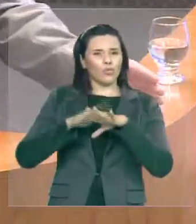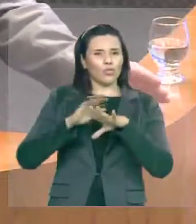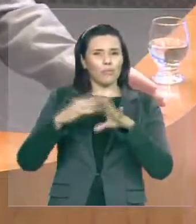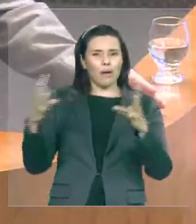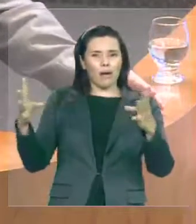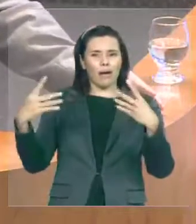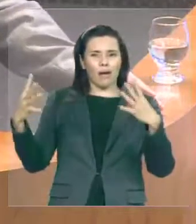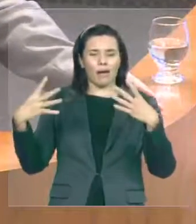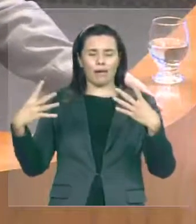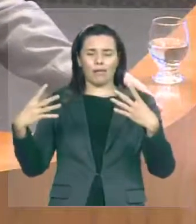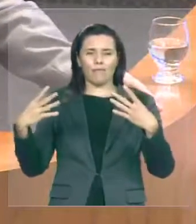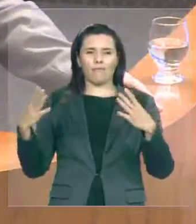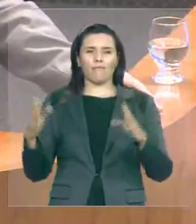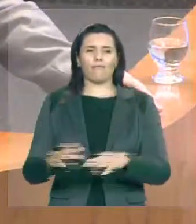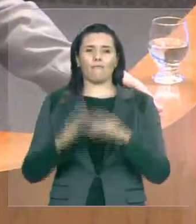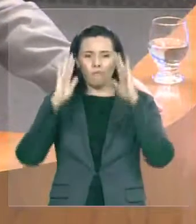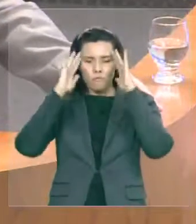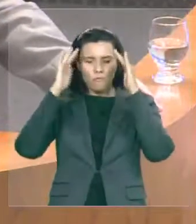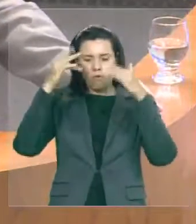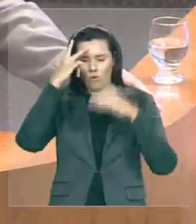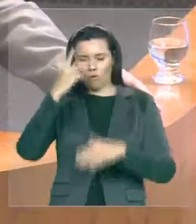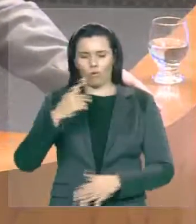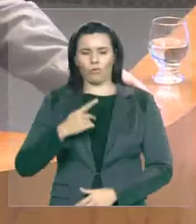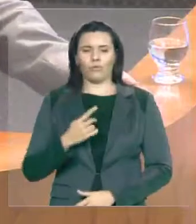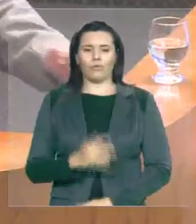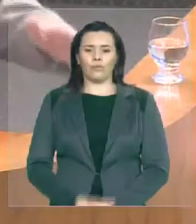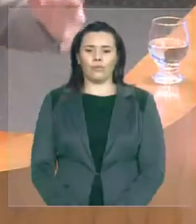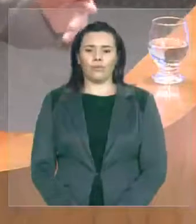às vezes, coitadas,